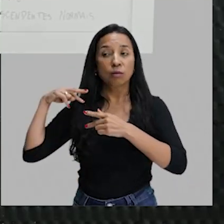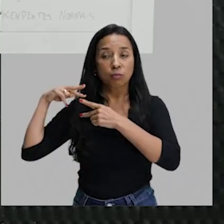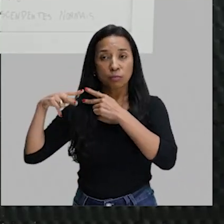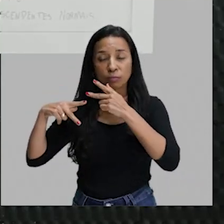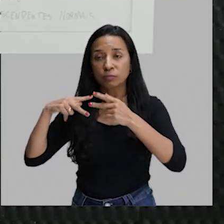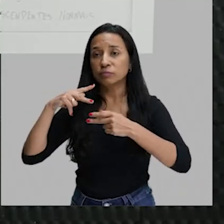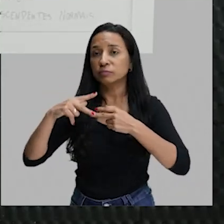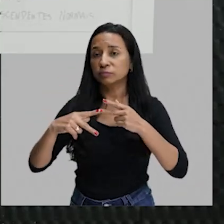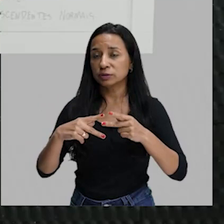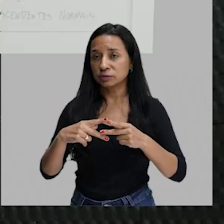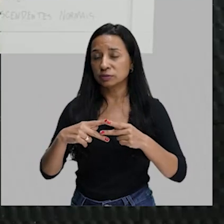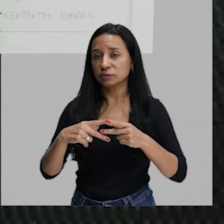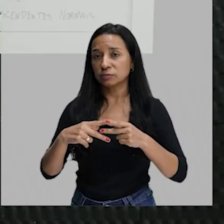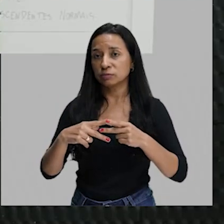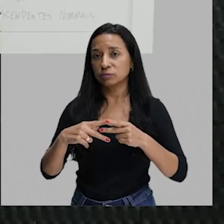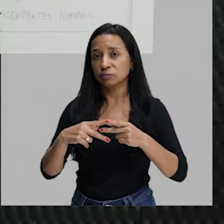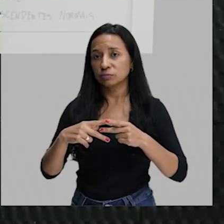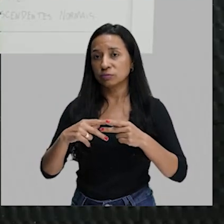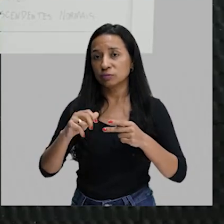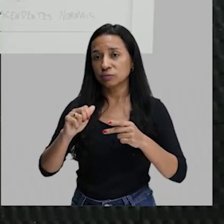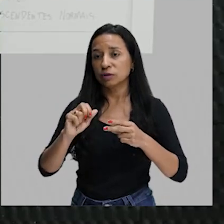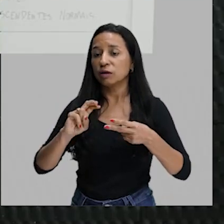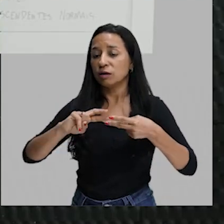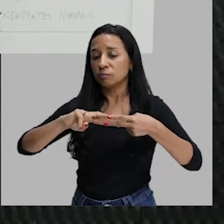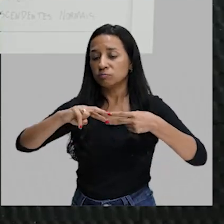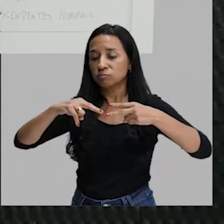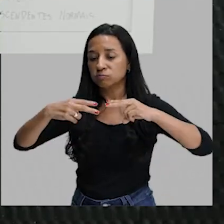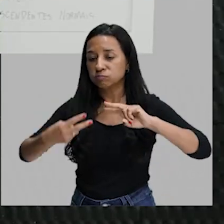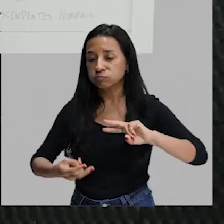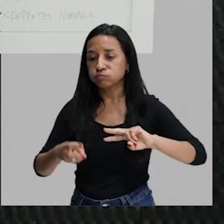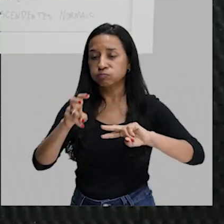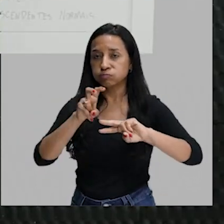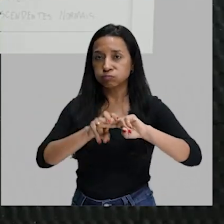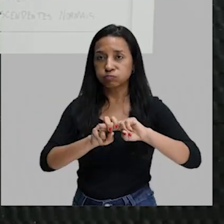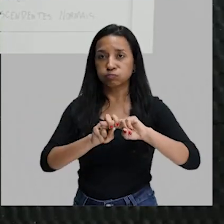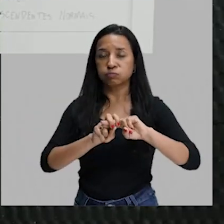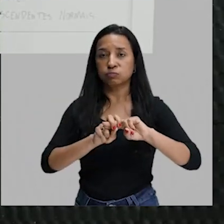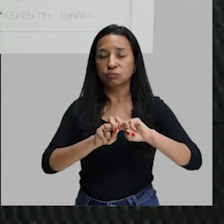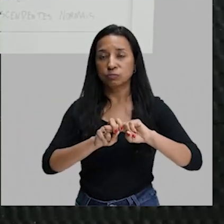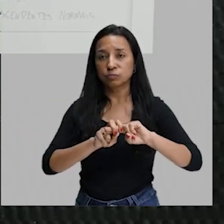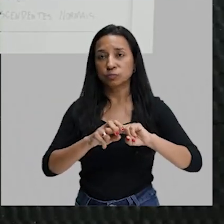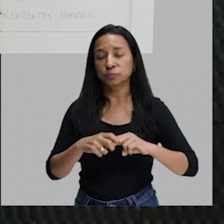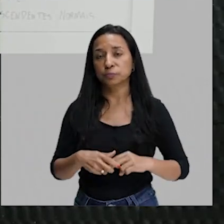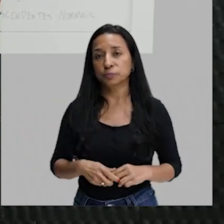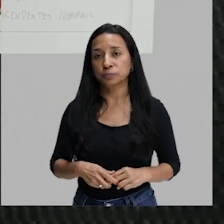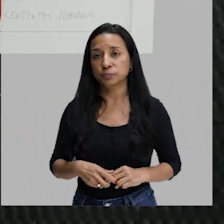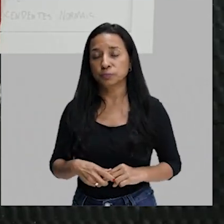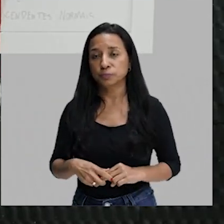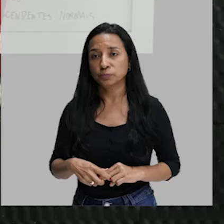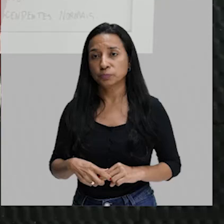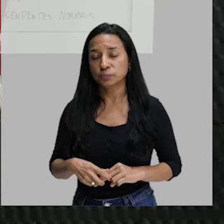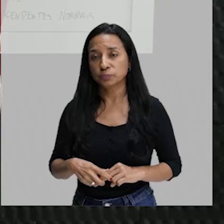característica, ela vai seguir uma herança autossômica, tá? Herança